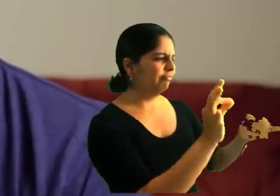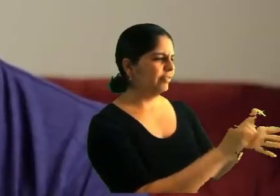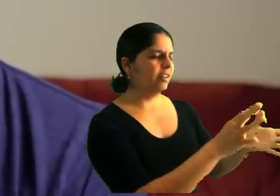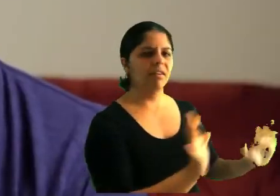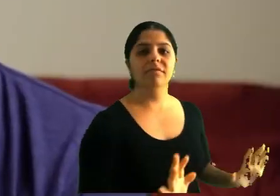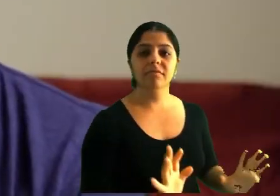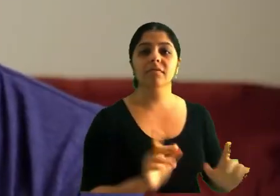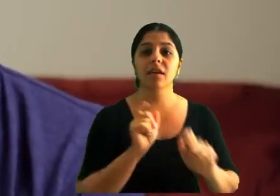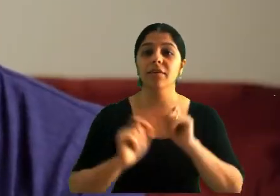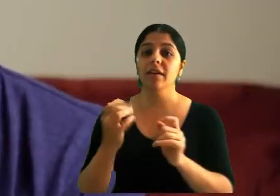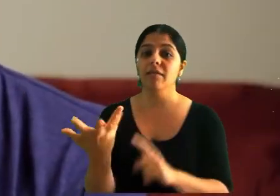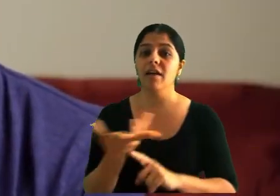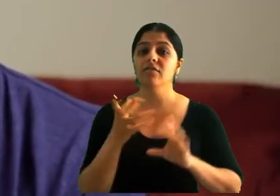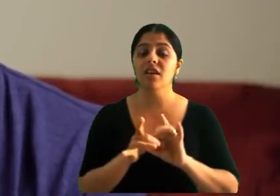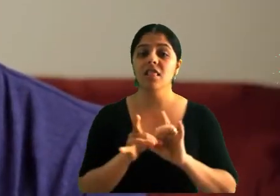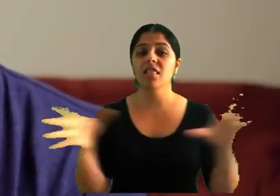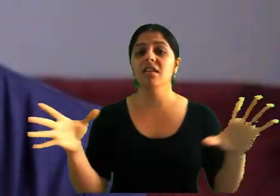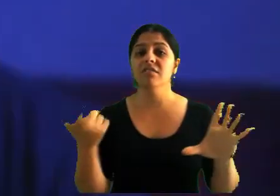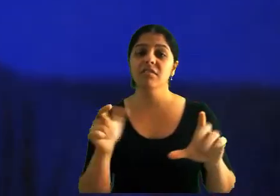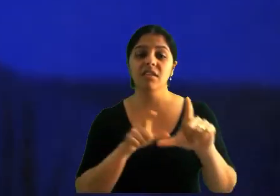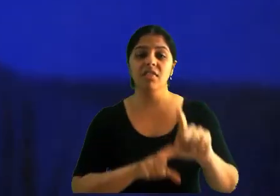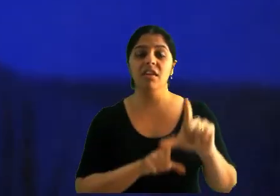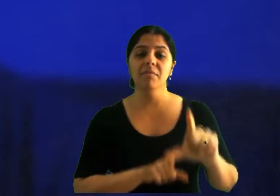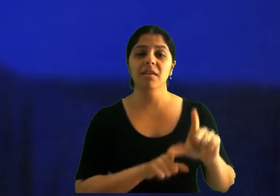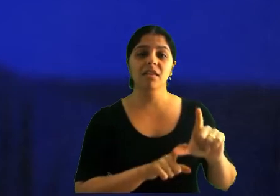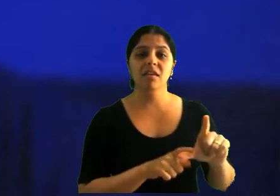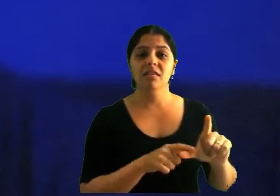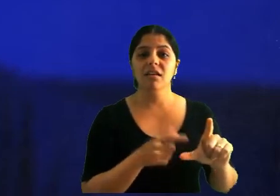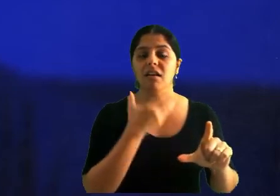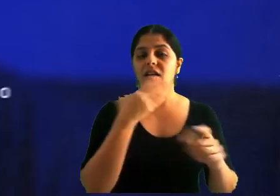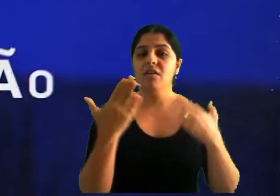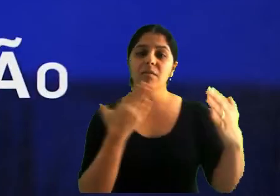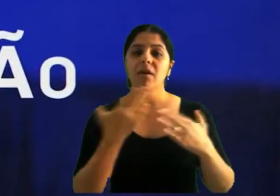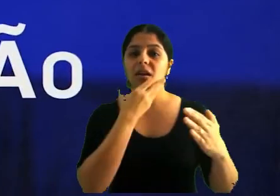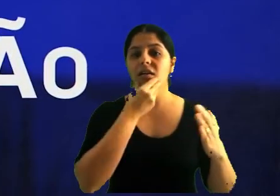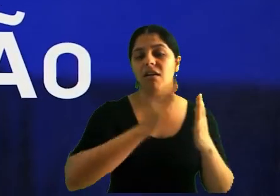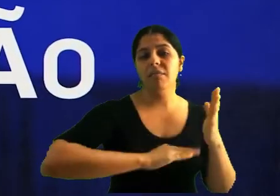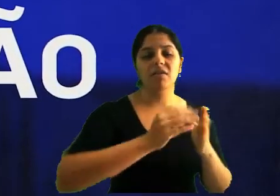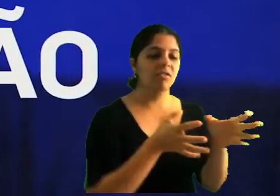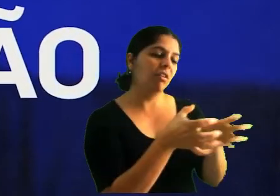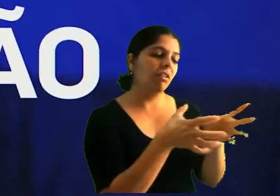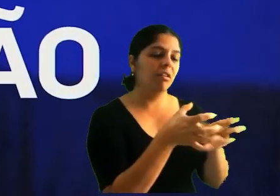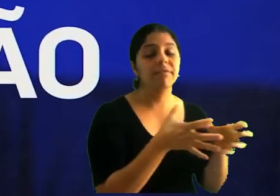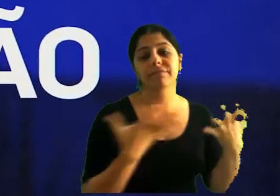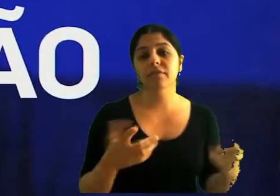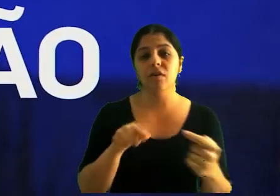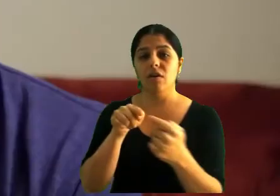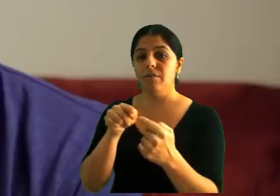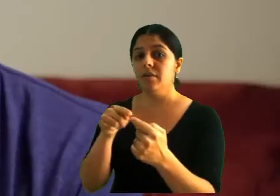Ou seja, é uma arte livre daquela dependência técnica do artista como um artesão. O objetivo da